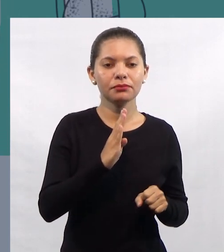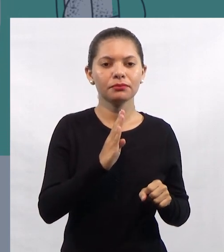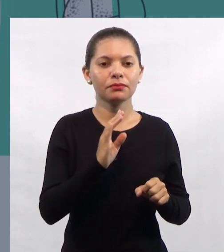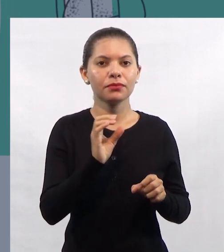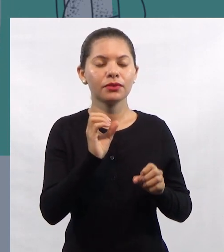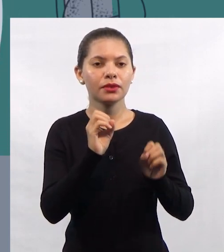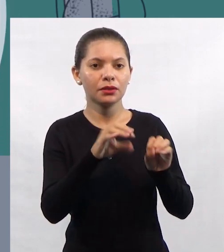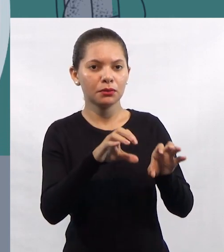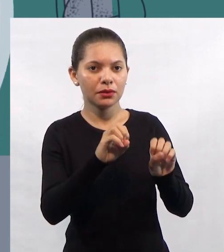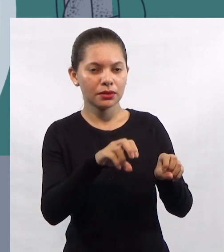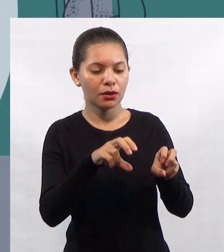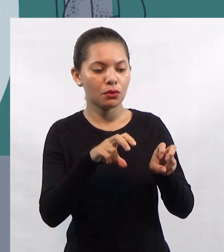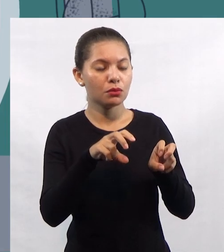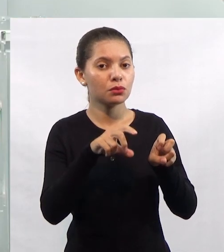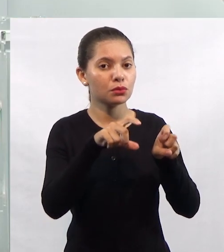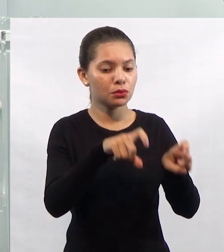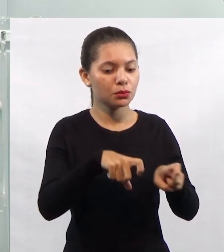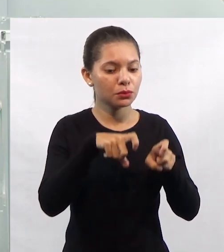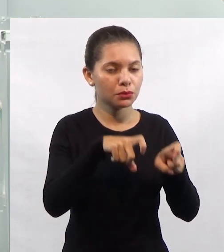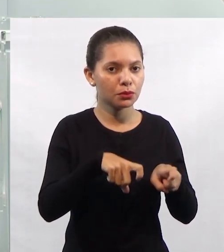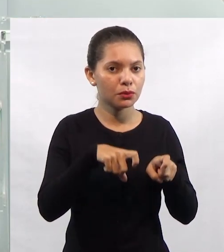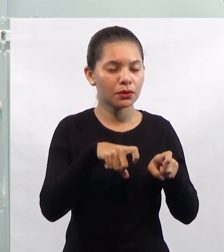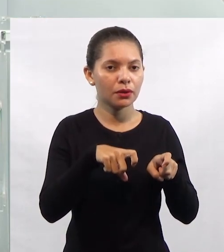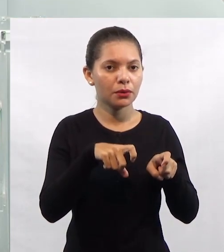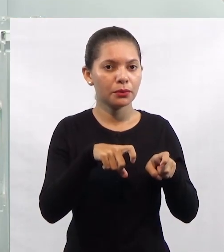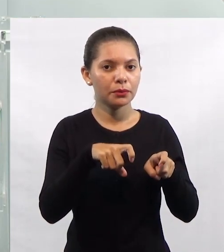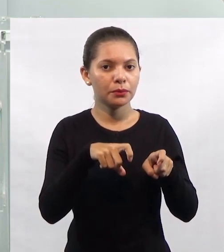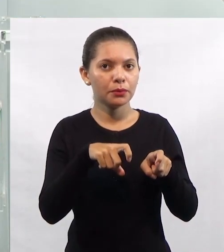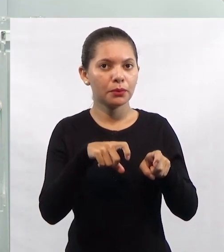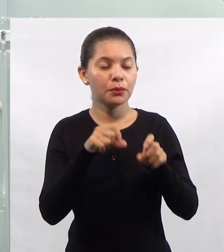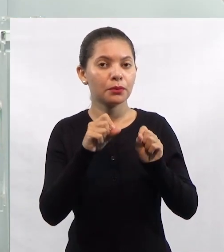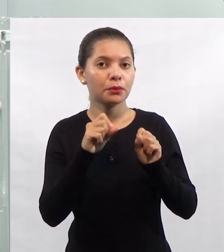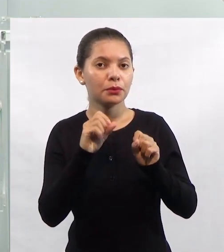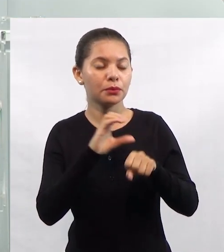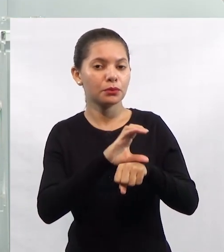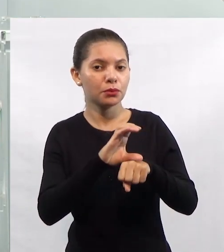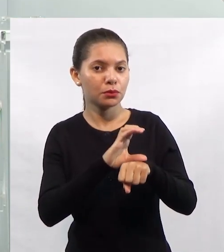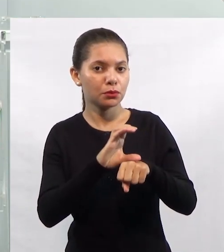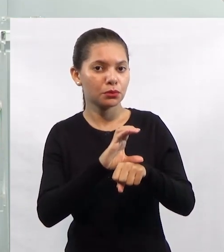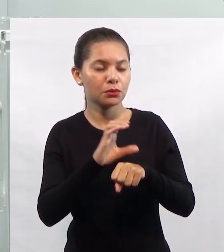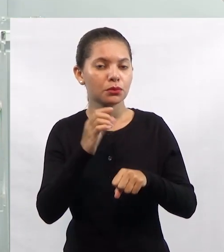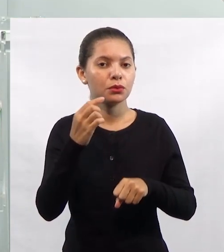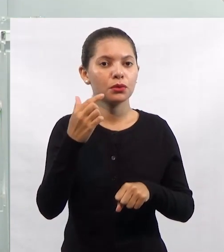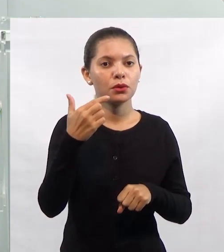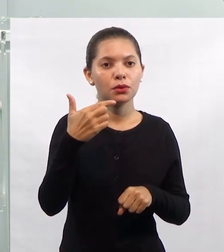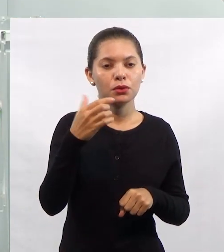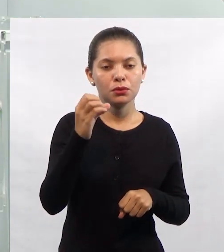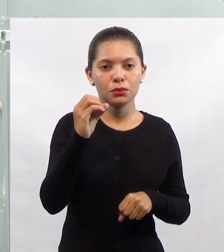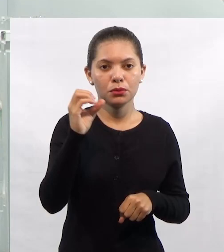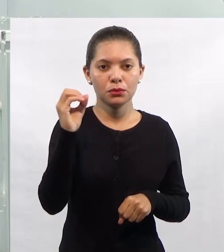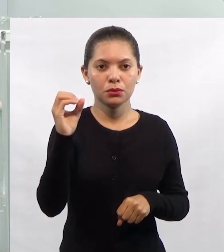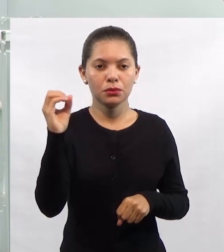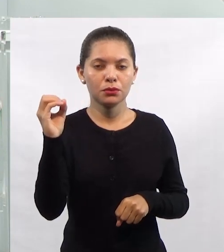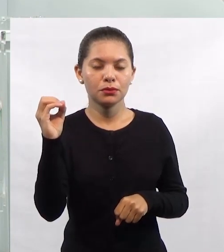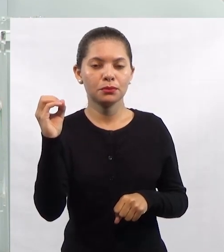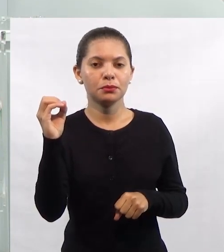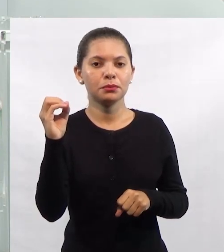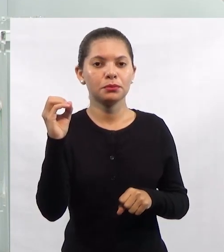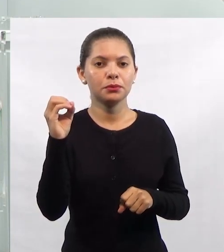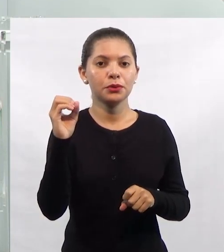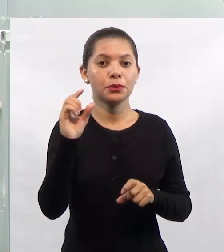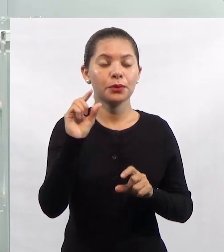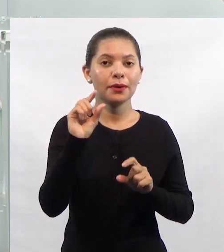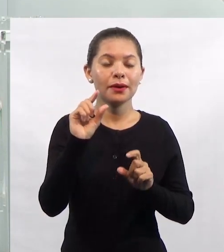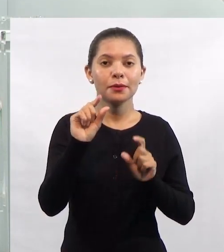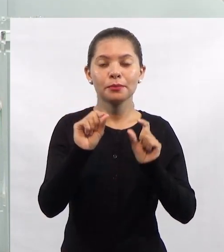Nacional de Educação Rural, o SENAR, a gente teve o próprio Telecurso 2000, a gente teve